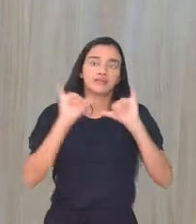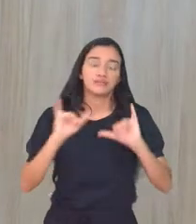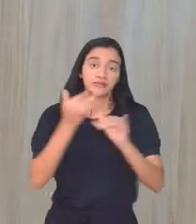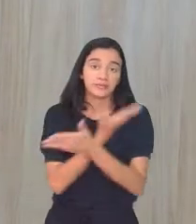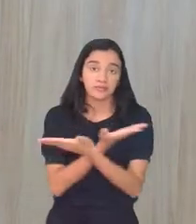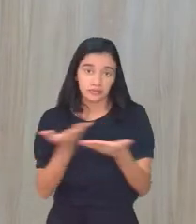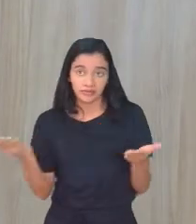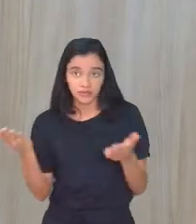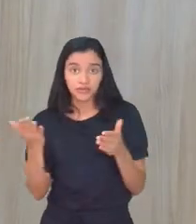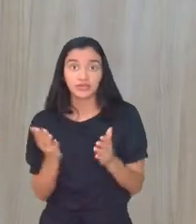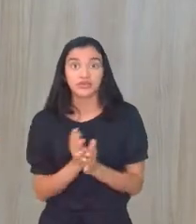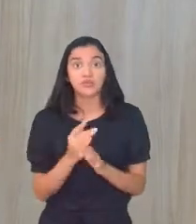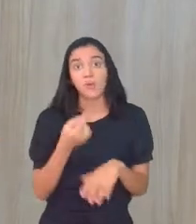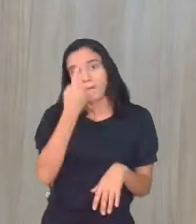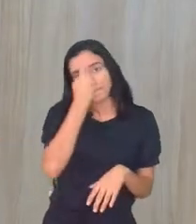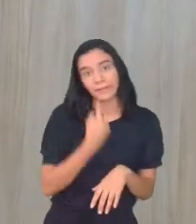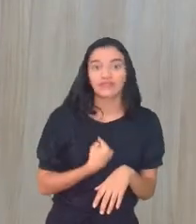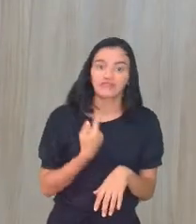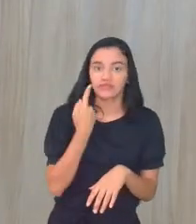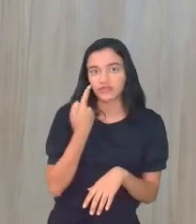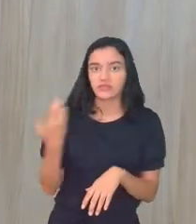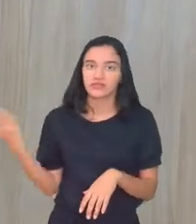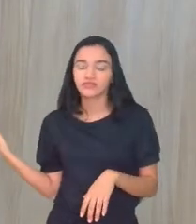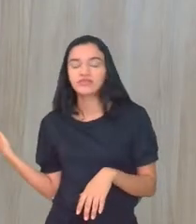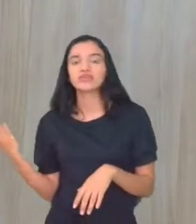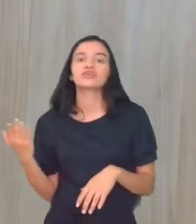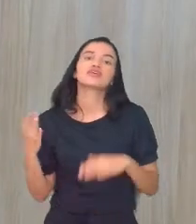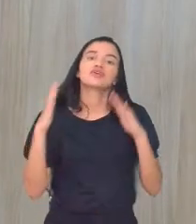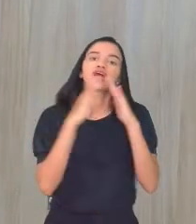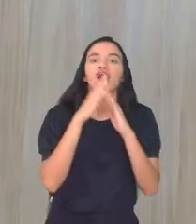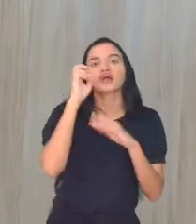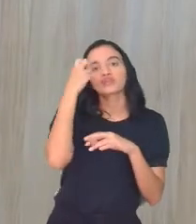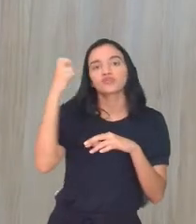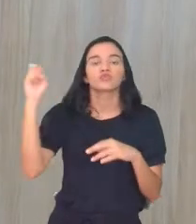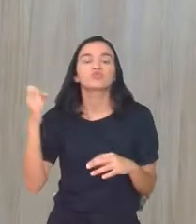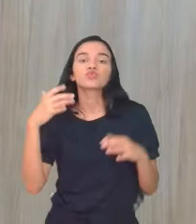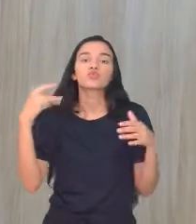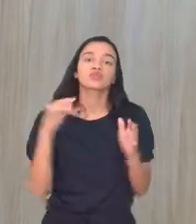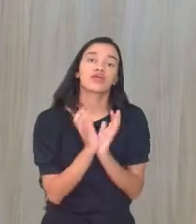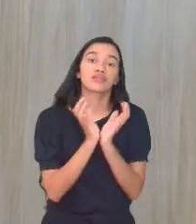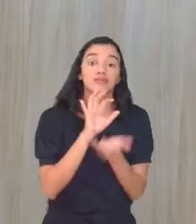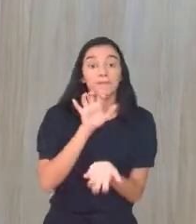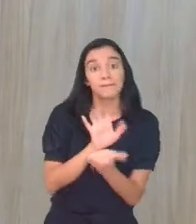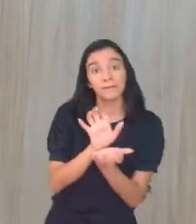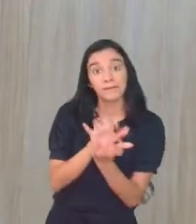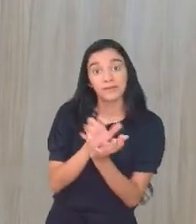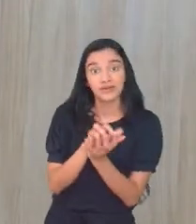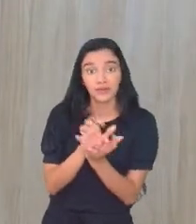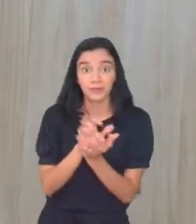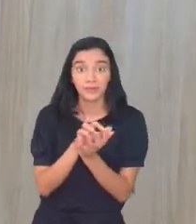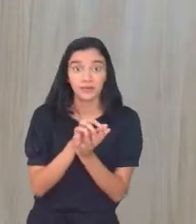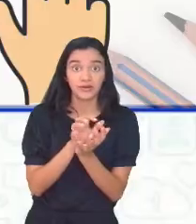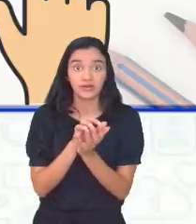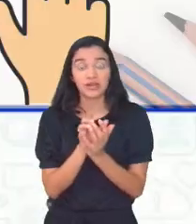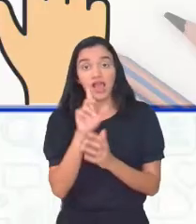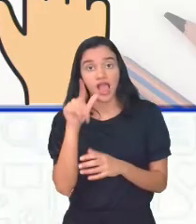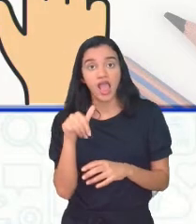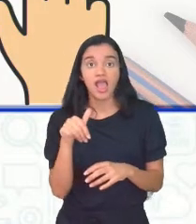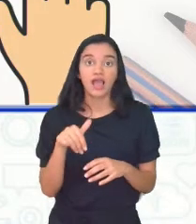vocês o perfil, né, da Casa da Cultura, né, de Pernambuco no Instagram. A Casa da Cultura